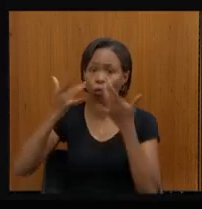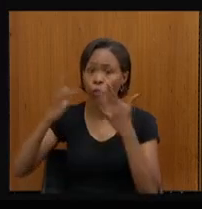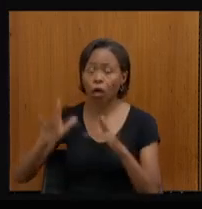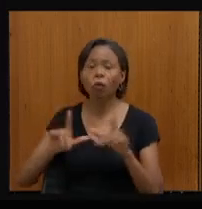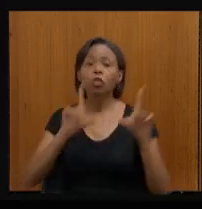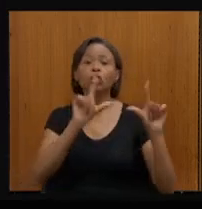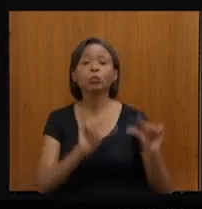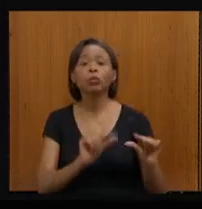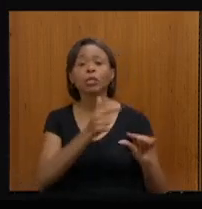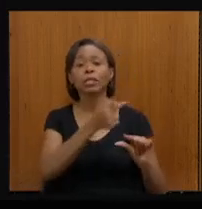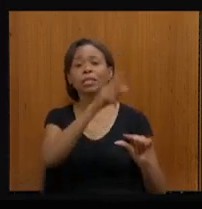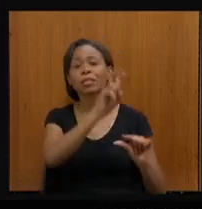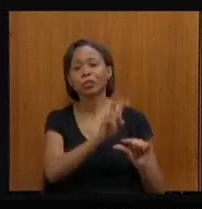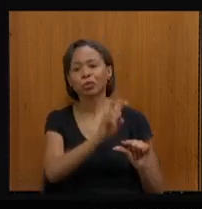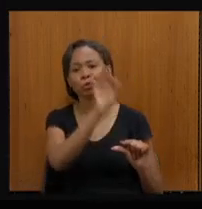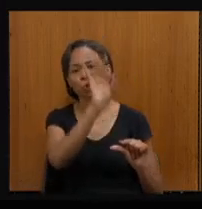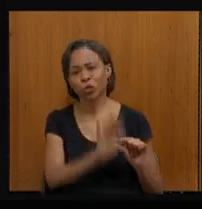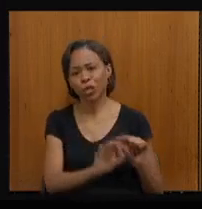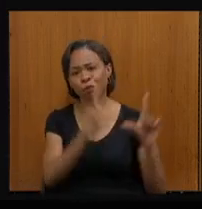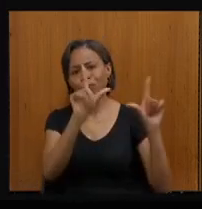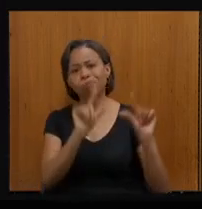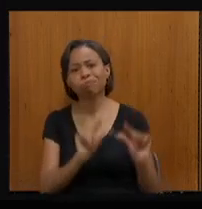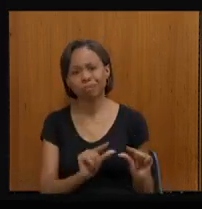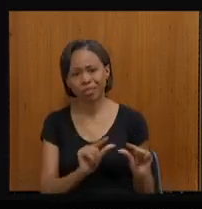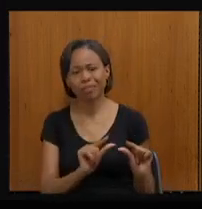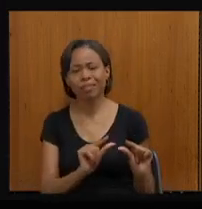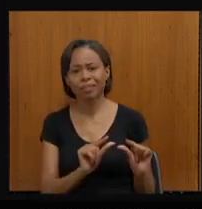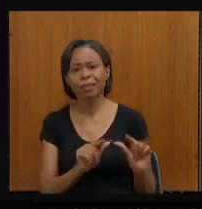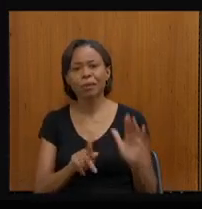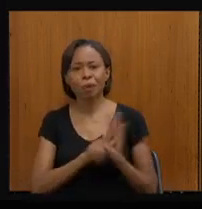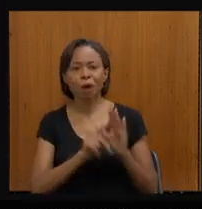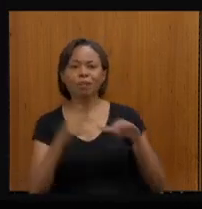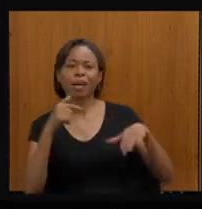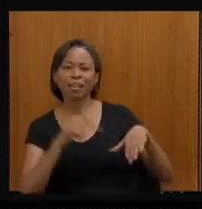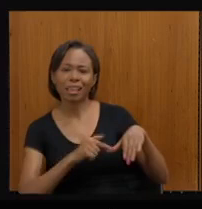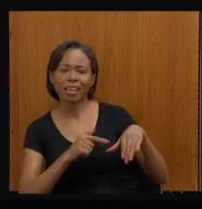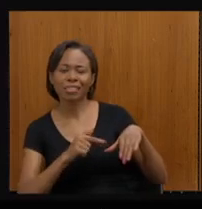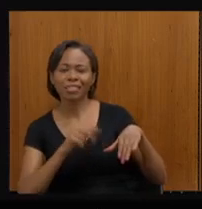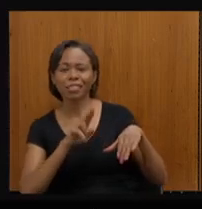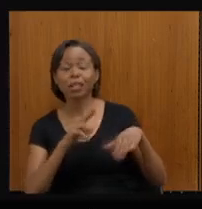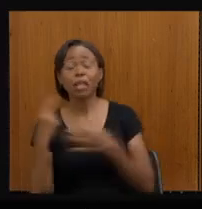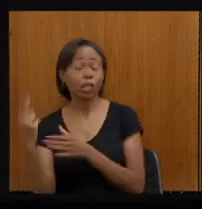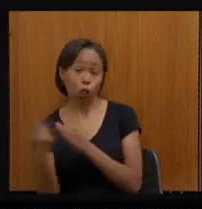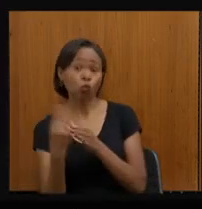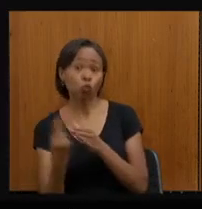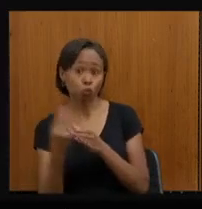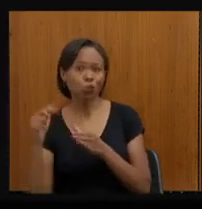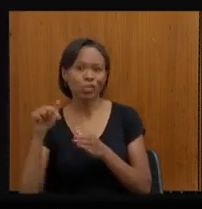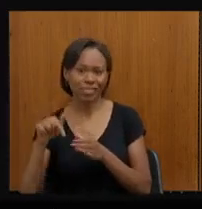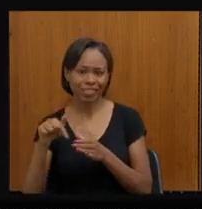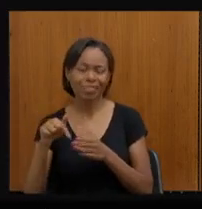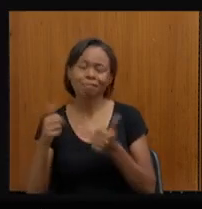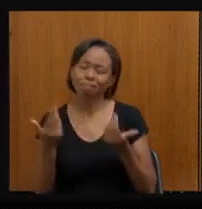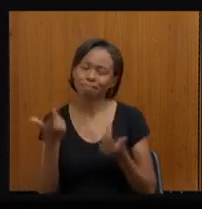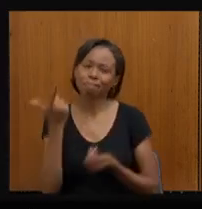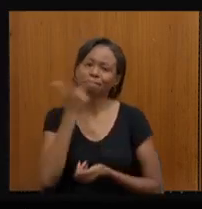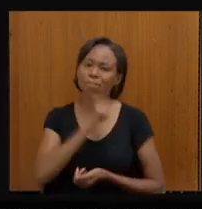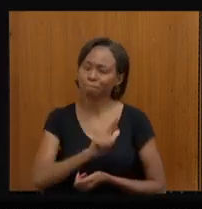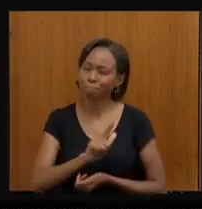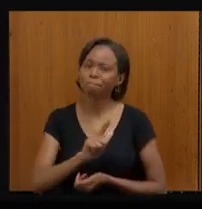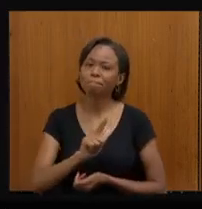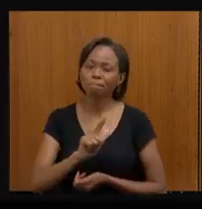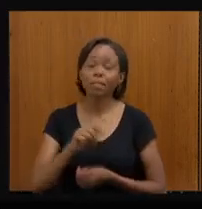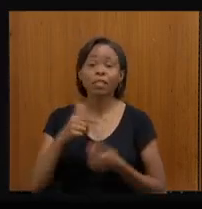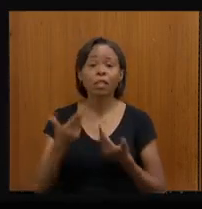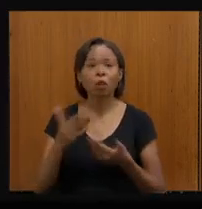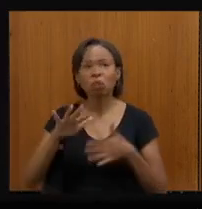75 por cento a poluição gerada pelas usinas Então tem que trazer um um ganho extremo E aí o planeta e a